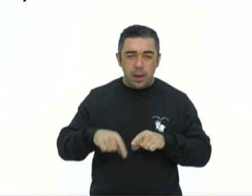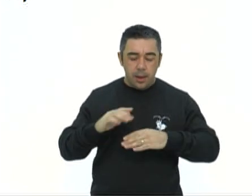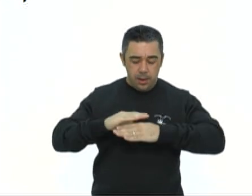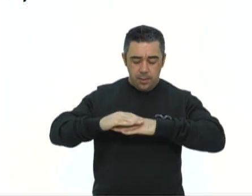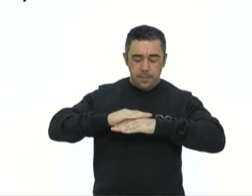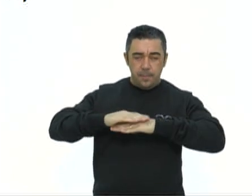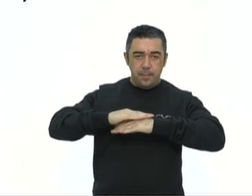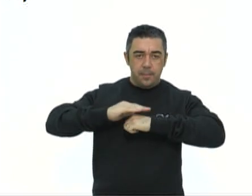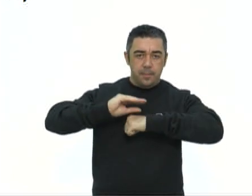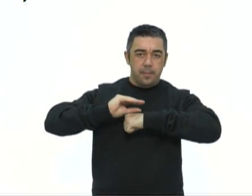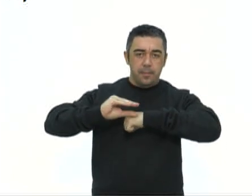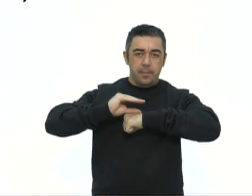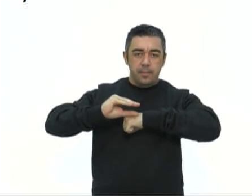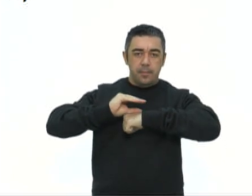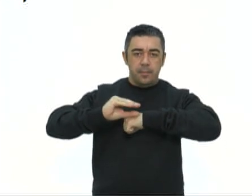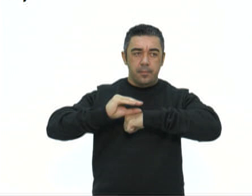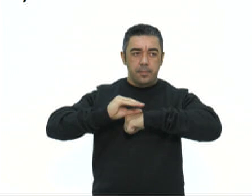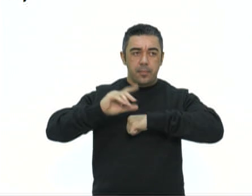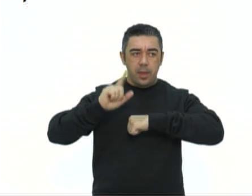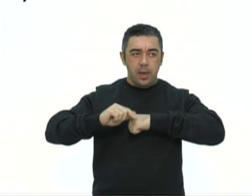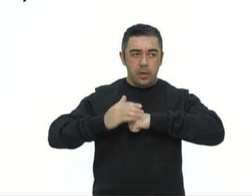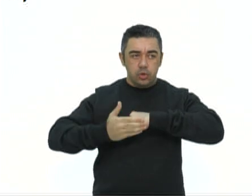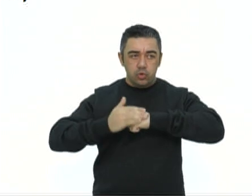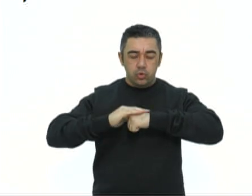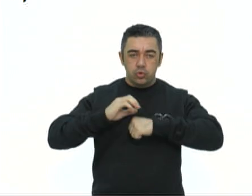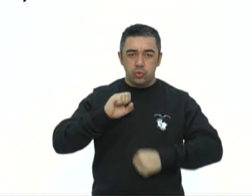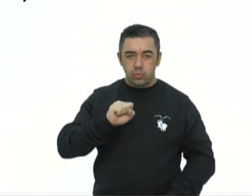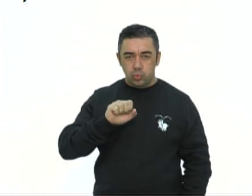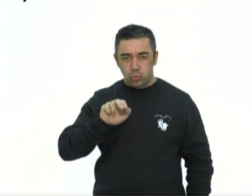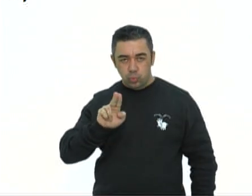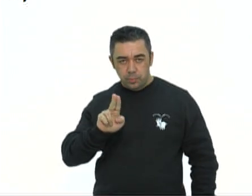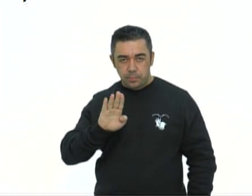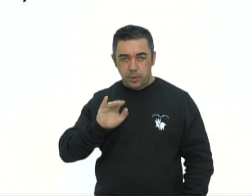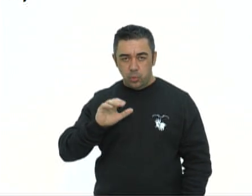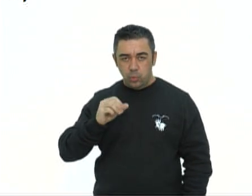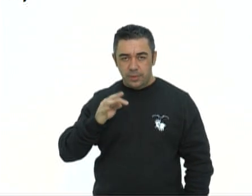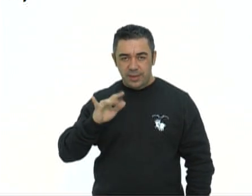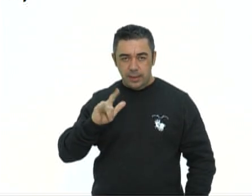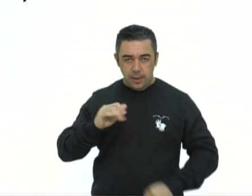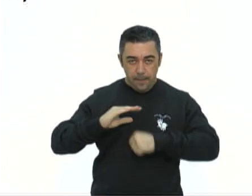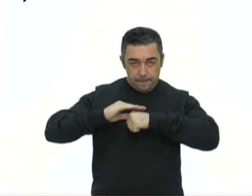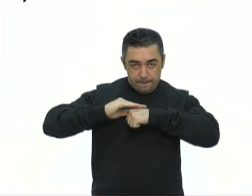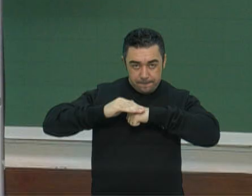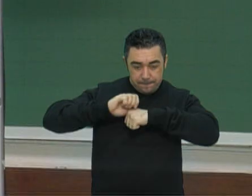pele, que a gente vai chamar ali de tela subcutânea, né? Logo abaixo da pele ali, né?